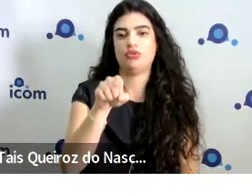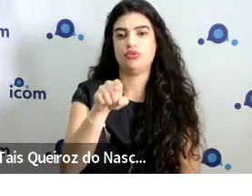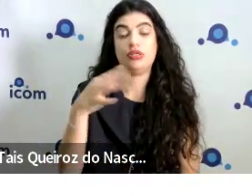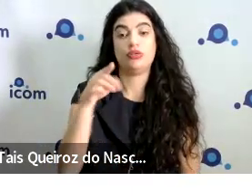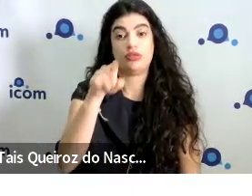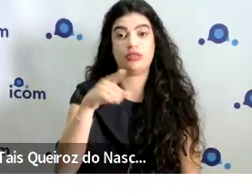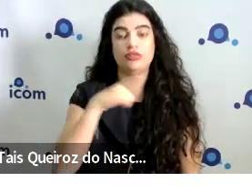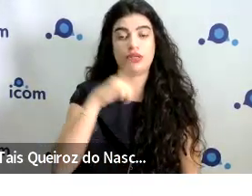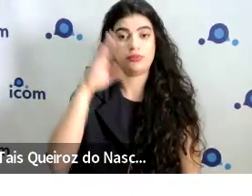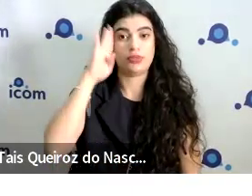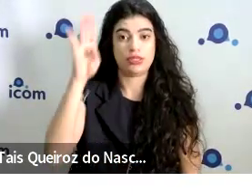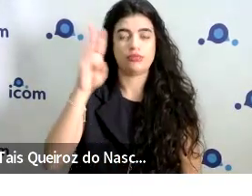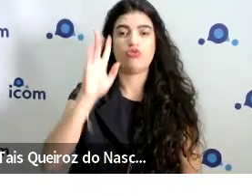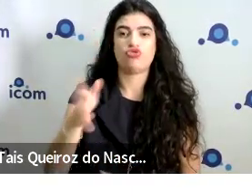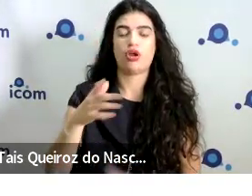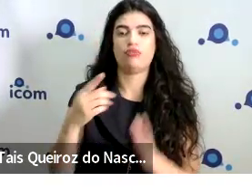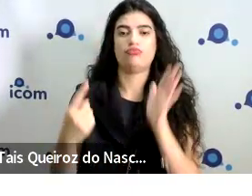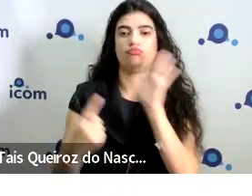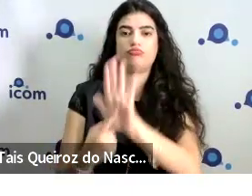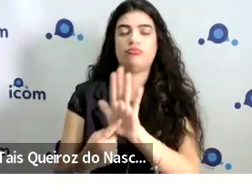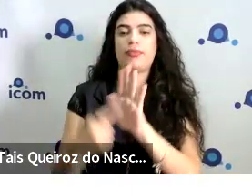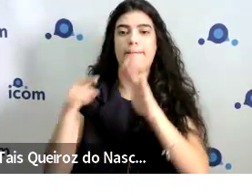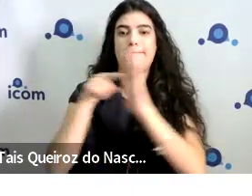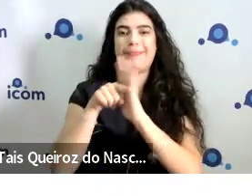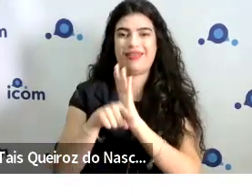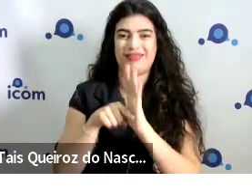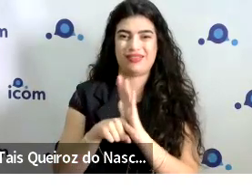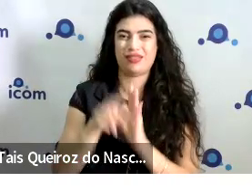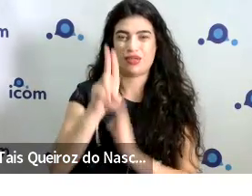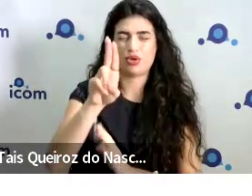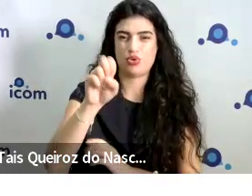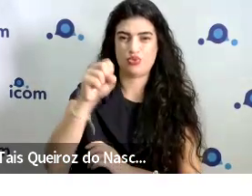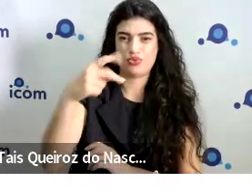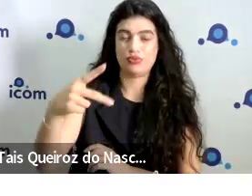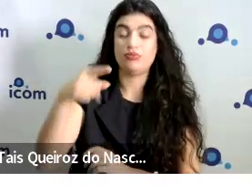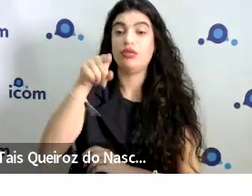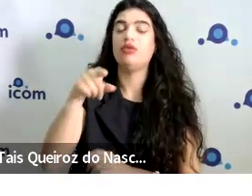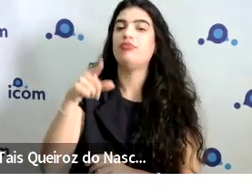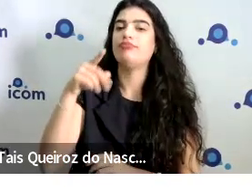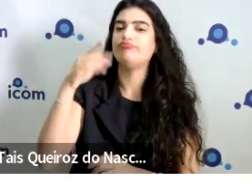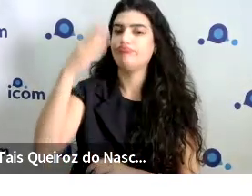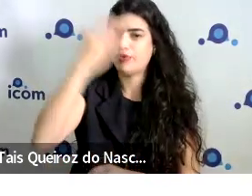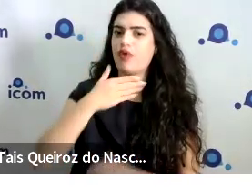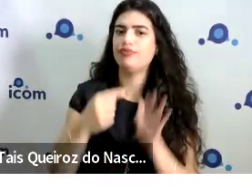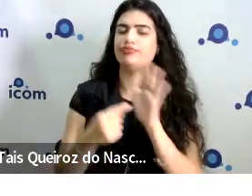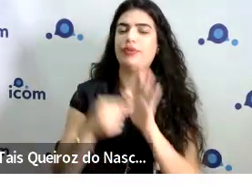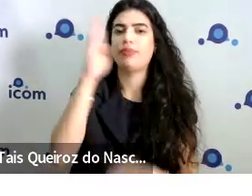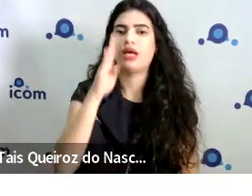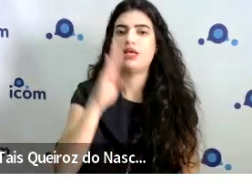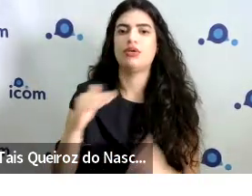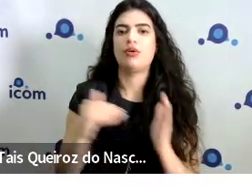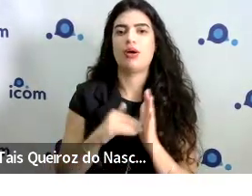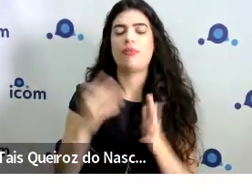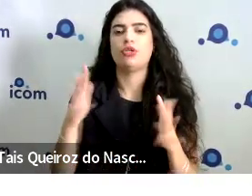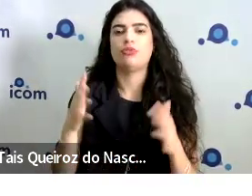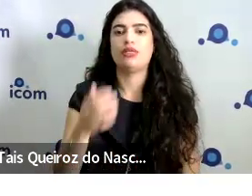foi levantado numa pesquisa de um doutorando da USP, que ele demonstrou que no Brasil isso pode representar até 6% do PIB